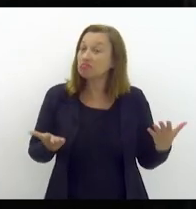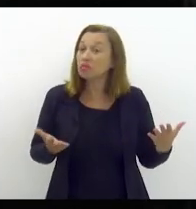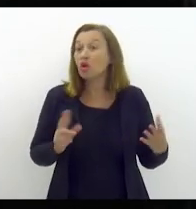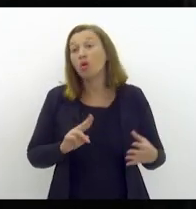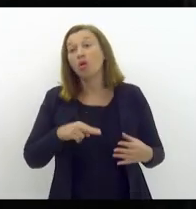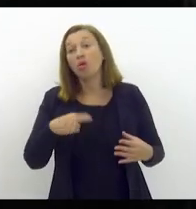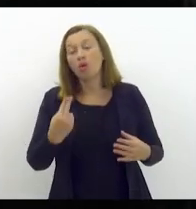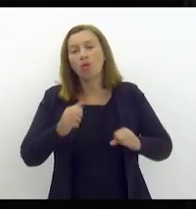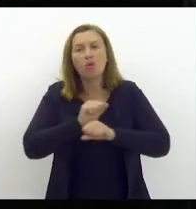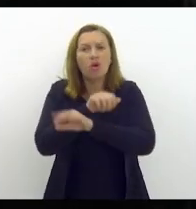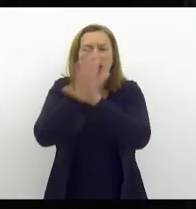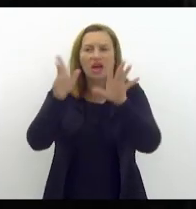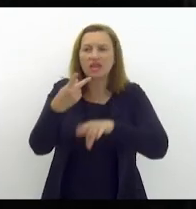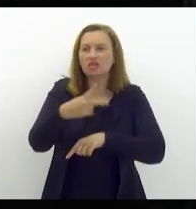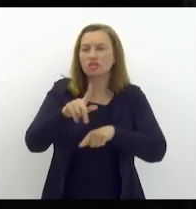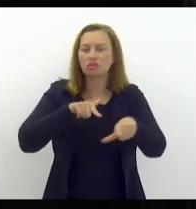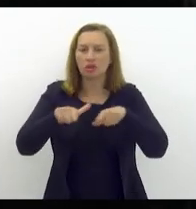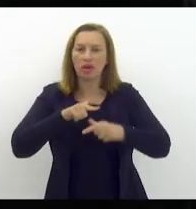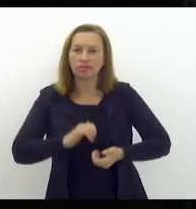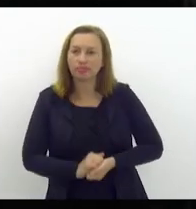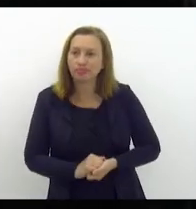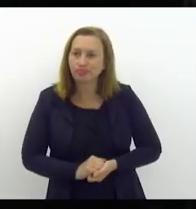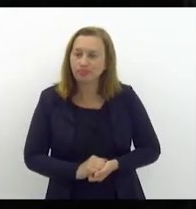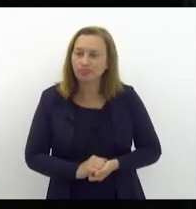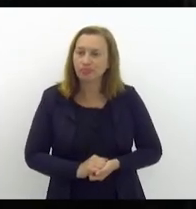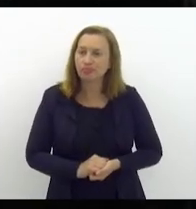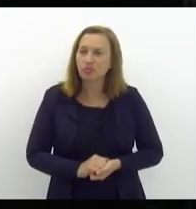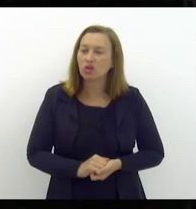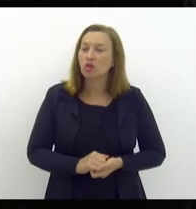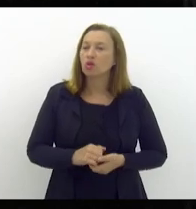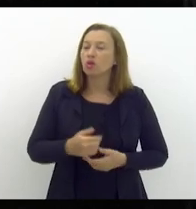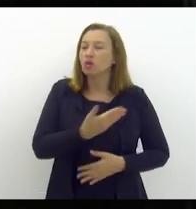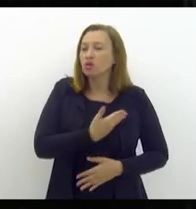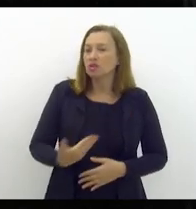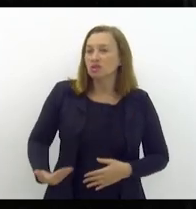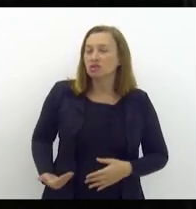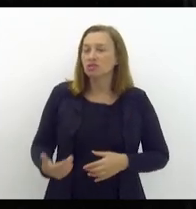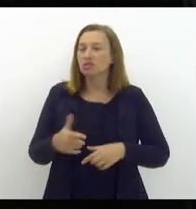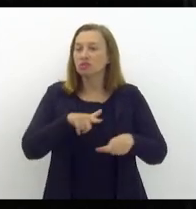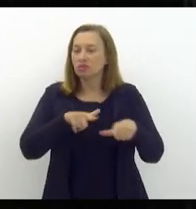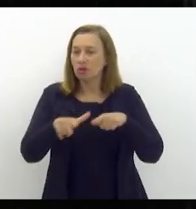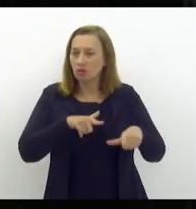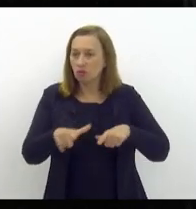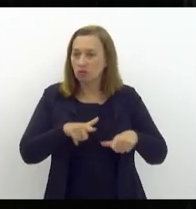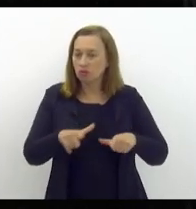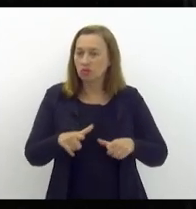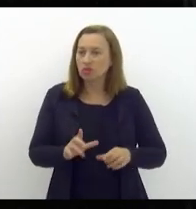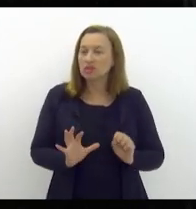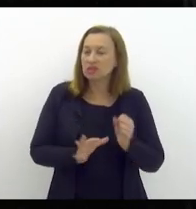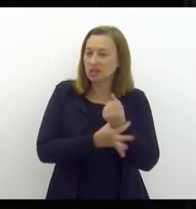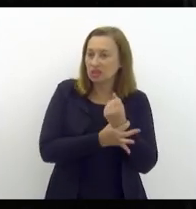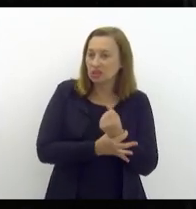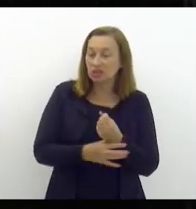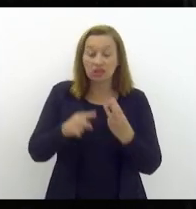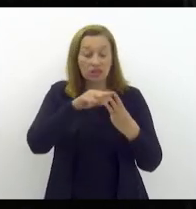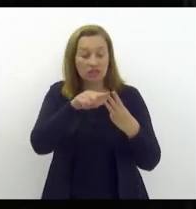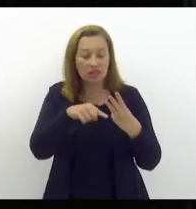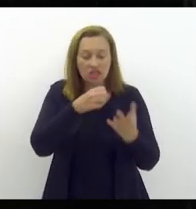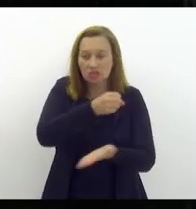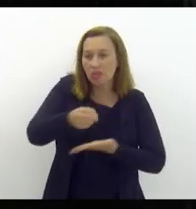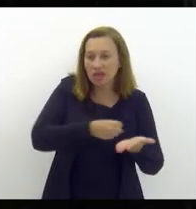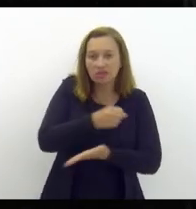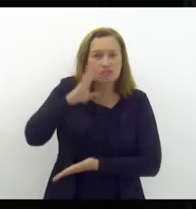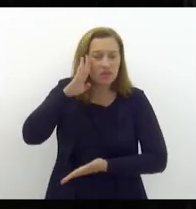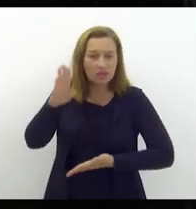de dar transparência na sua própria ação. O serviço público ele tem que ter, e no caso de segurança, tem que ter três pilares